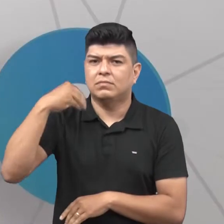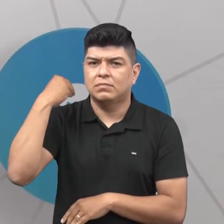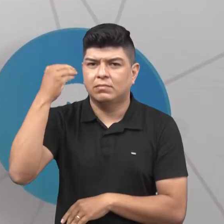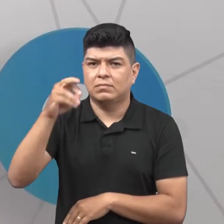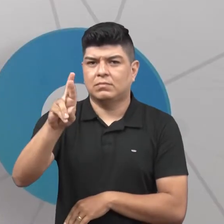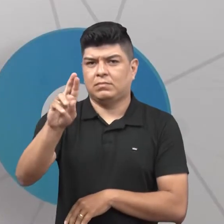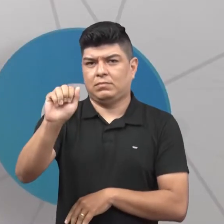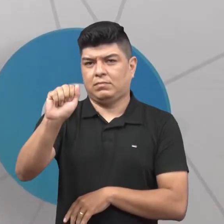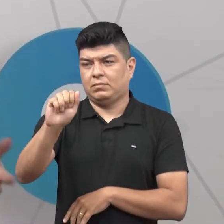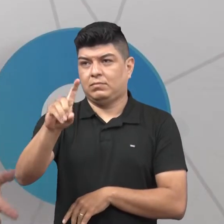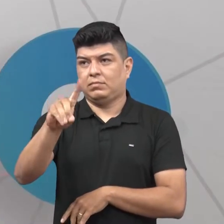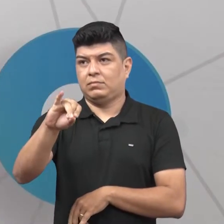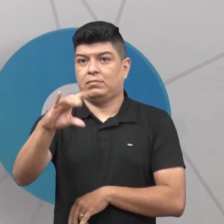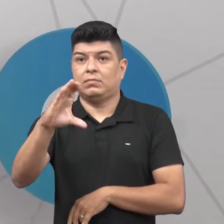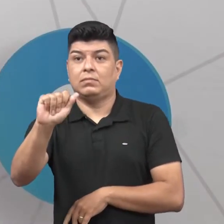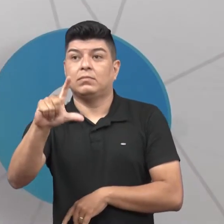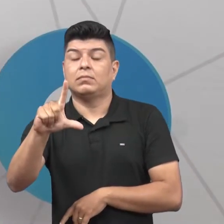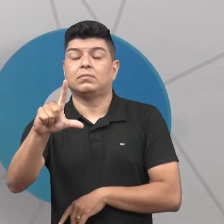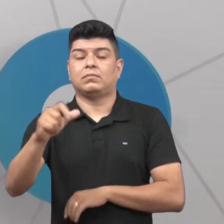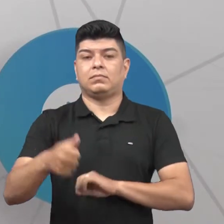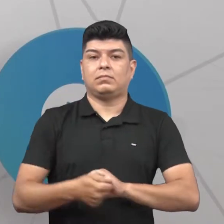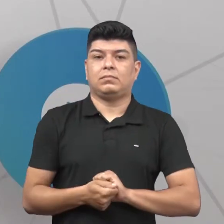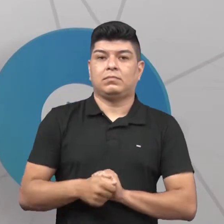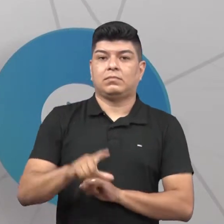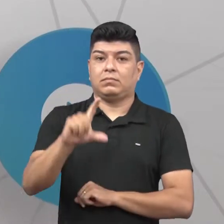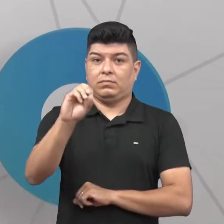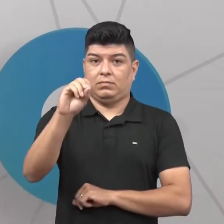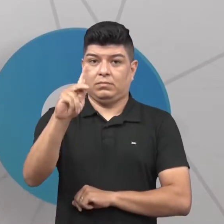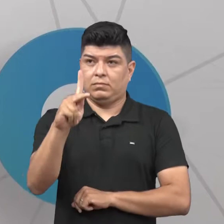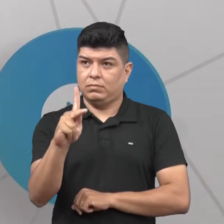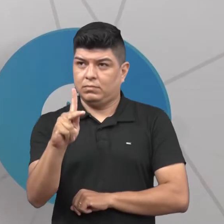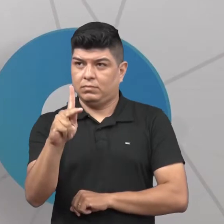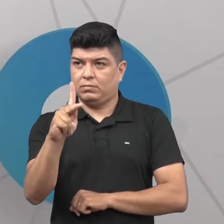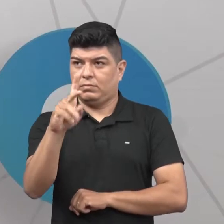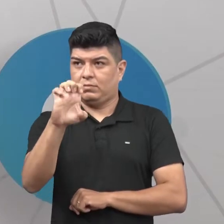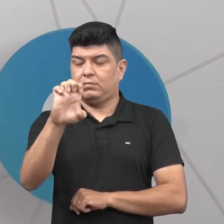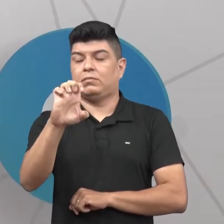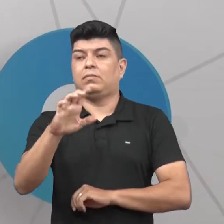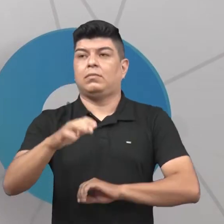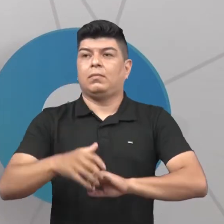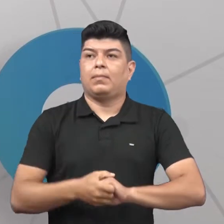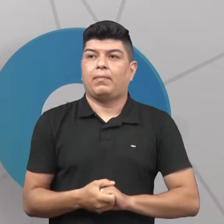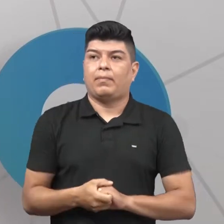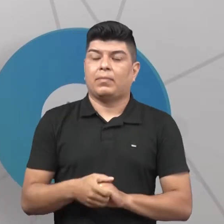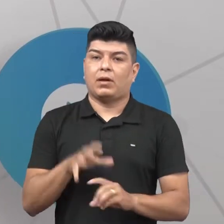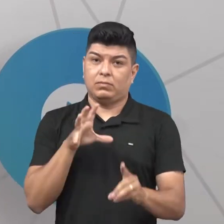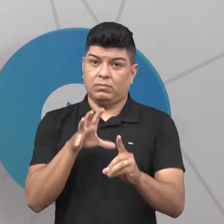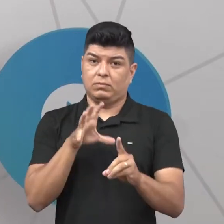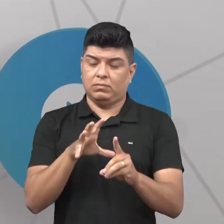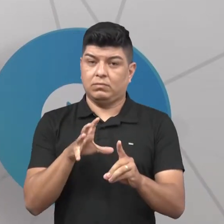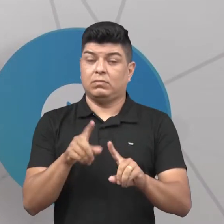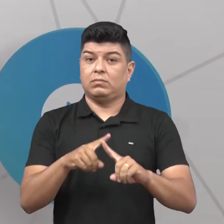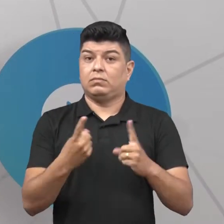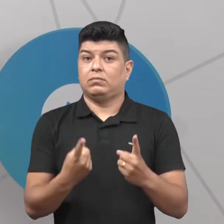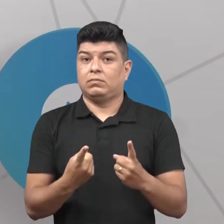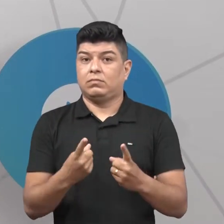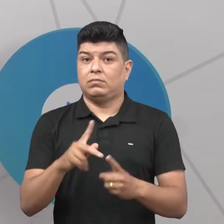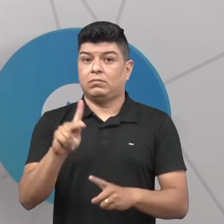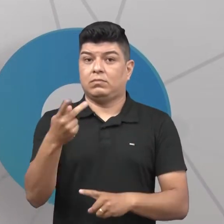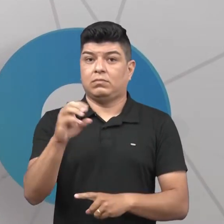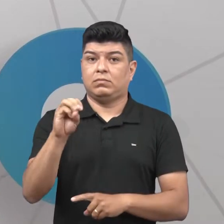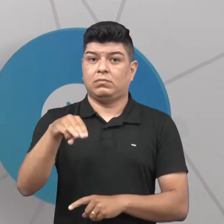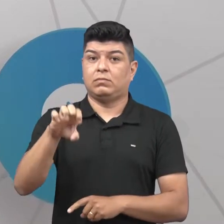radical? Bom, nós vimos que Locke contribuiu bastante aí com o empirismo, né? Mas Hume ele vai entender o